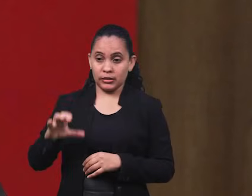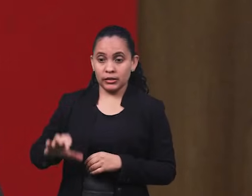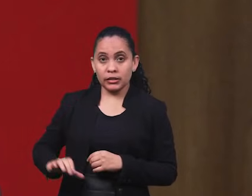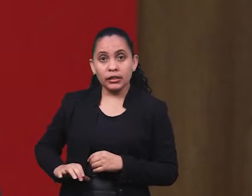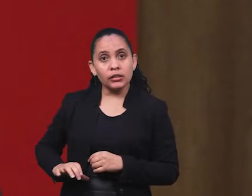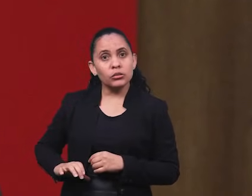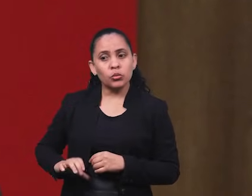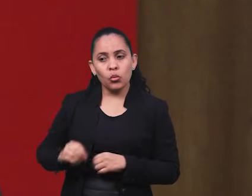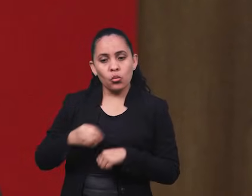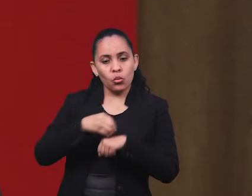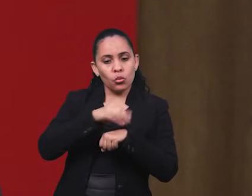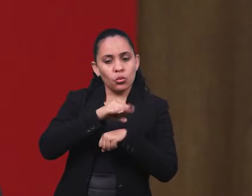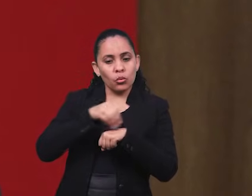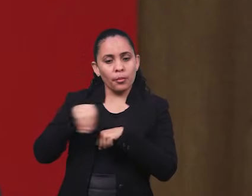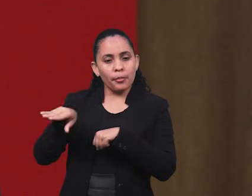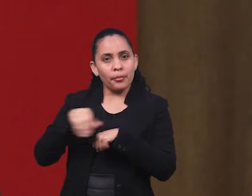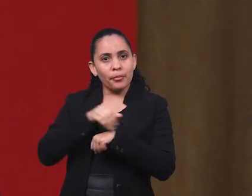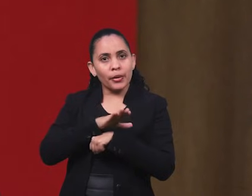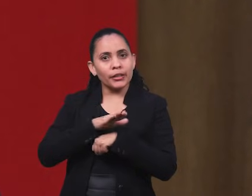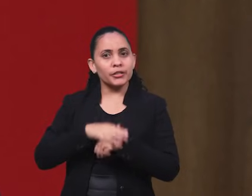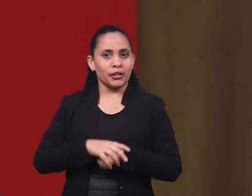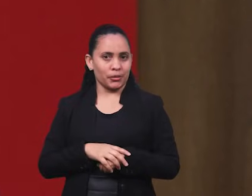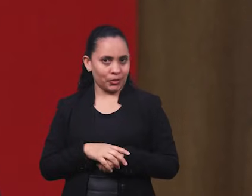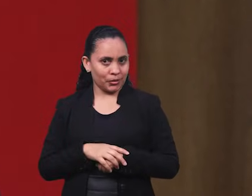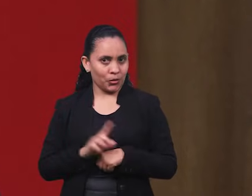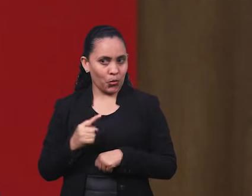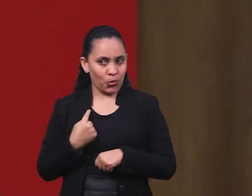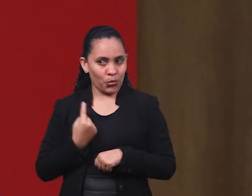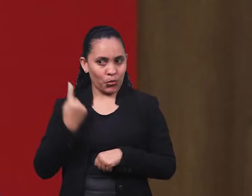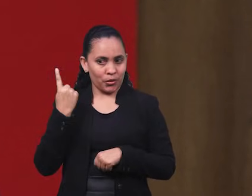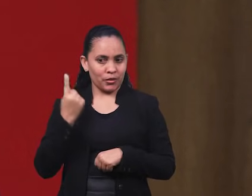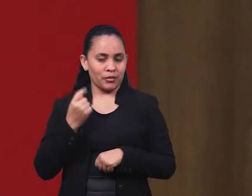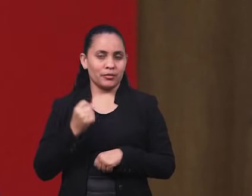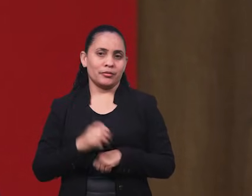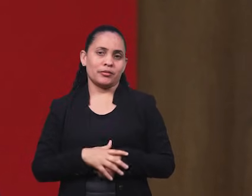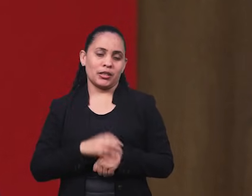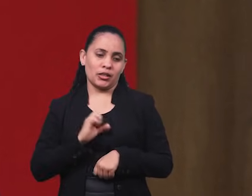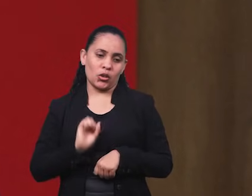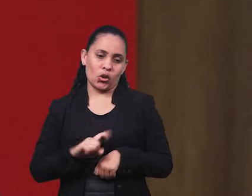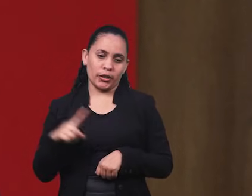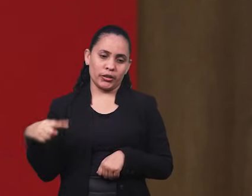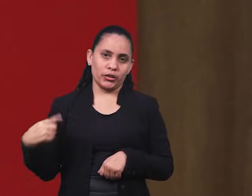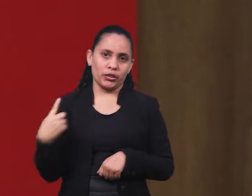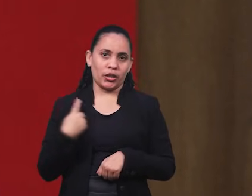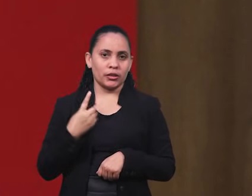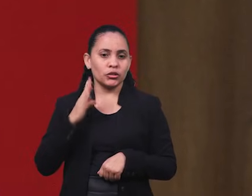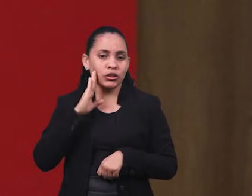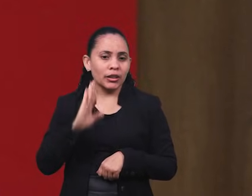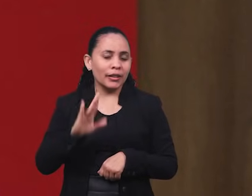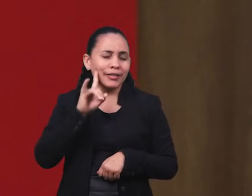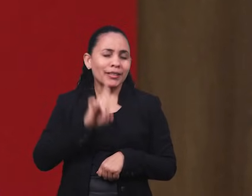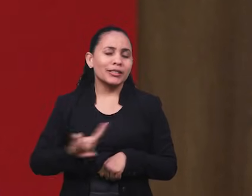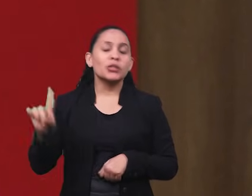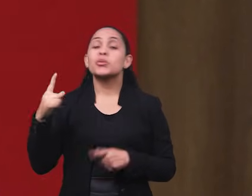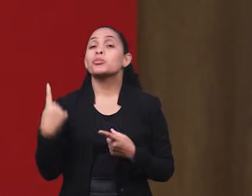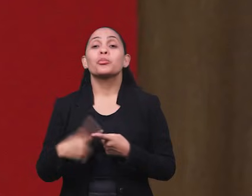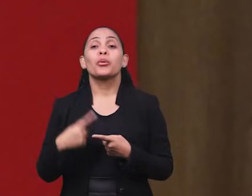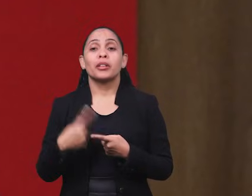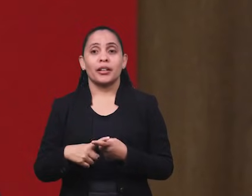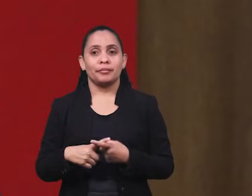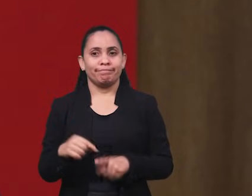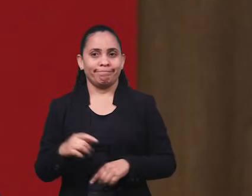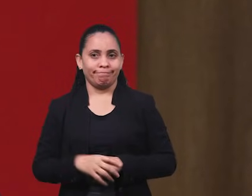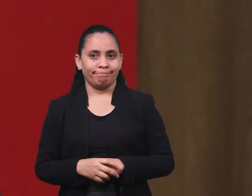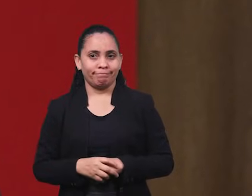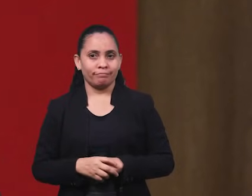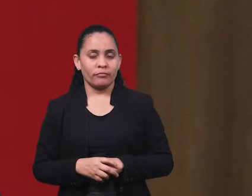Cristo é o único mediador, é o que se chama aqui o sacerdócio universal do crente. Nós vamos direto a Deus. Por que isso?